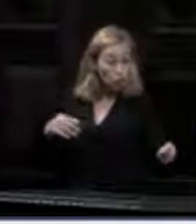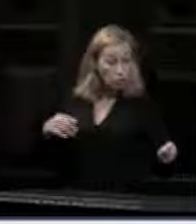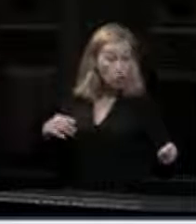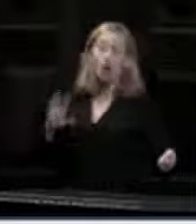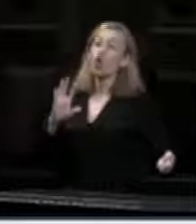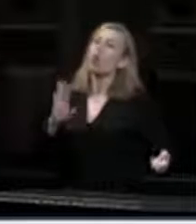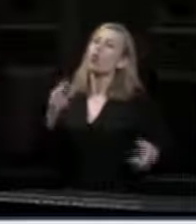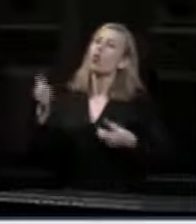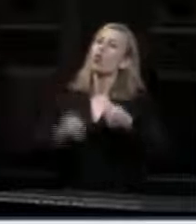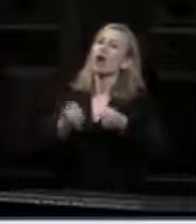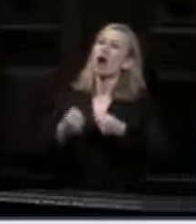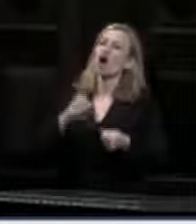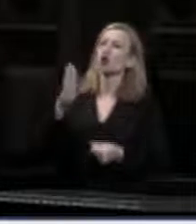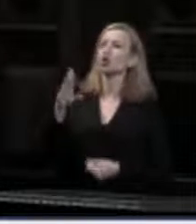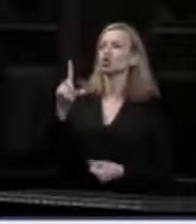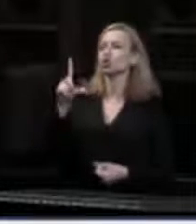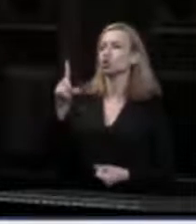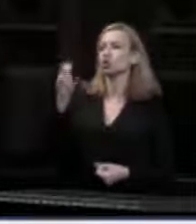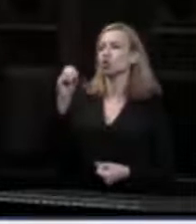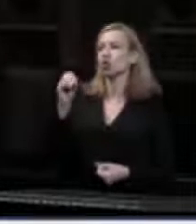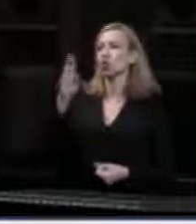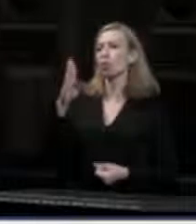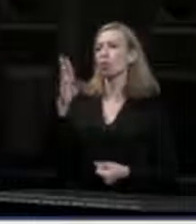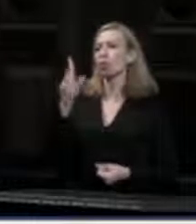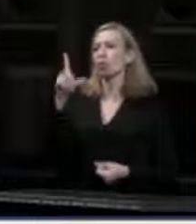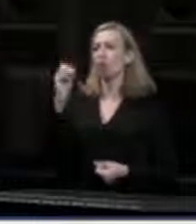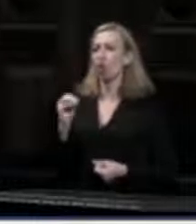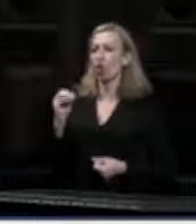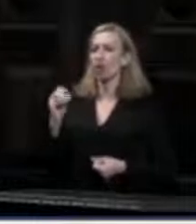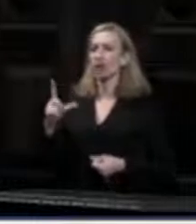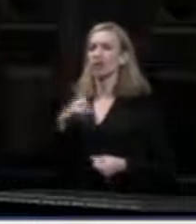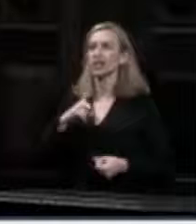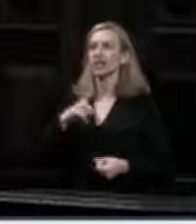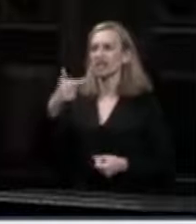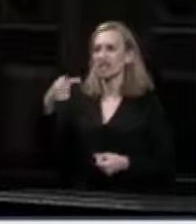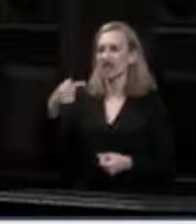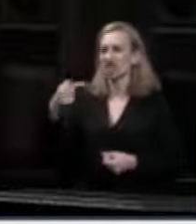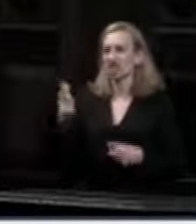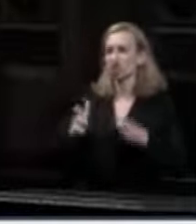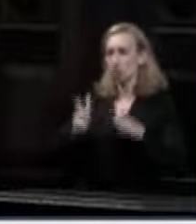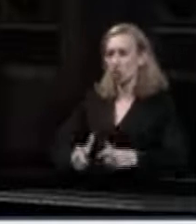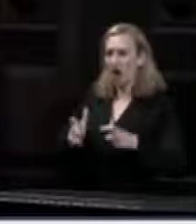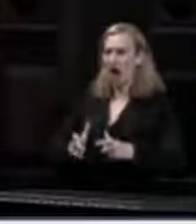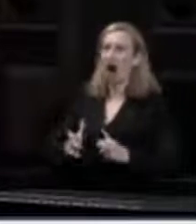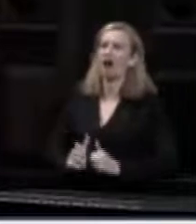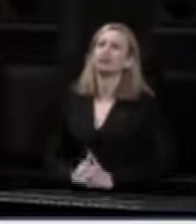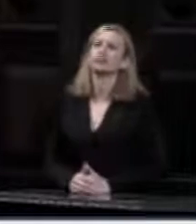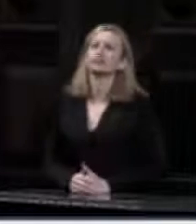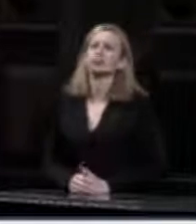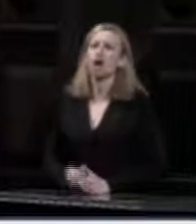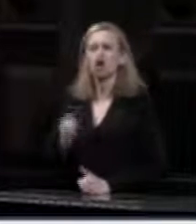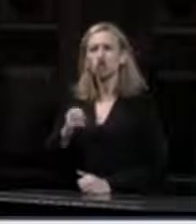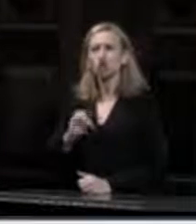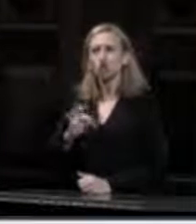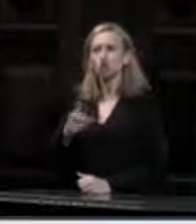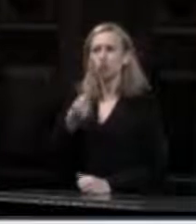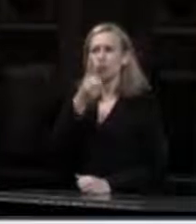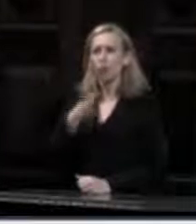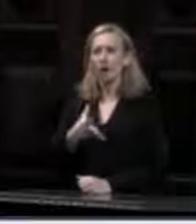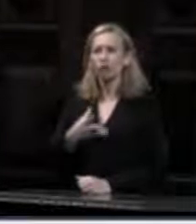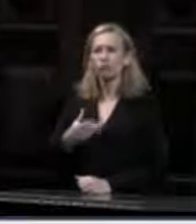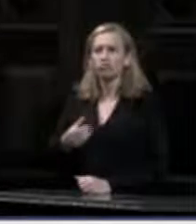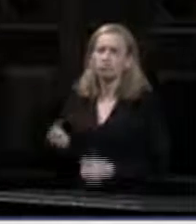se aplica a 7 lugares, a essa modalidade, tudo bem, é um carro até